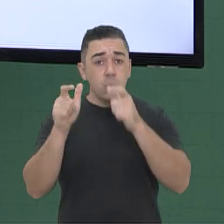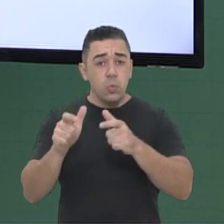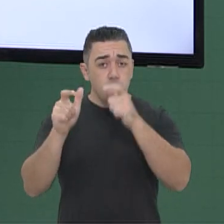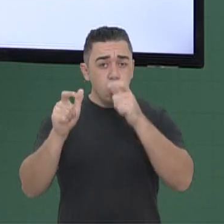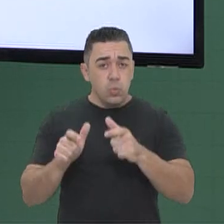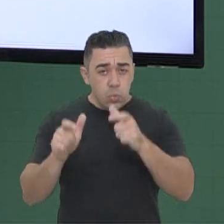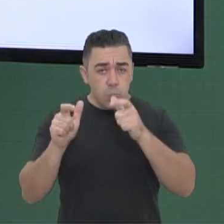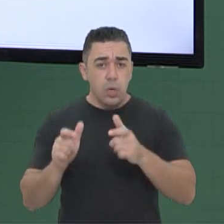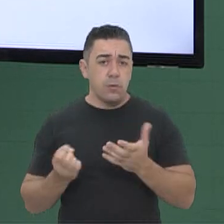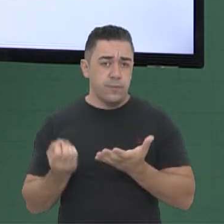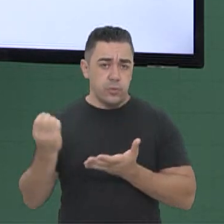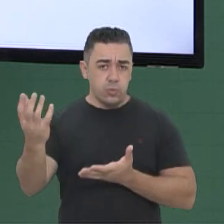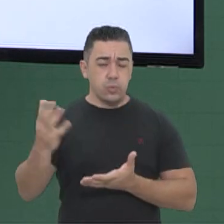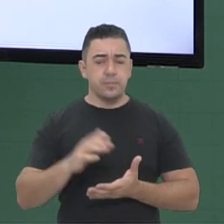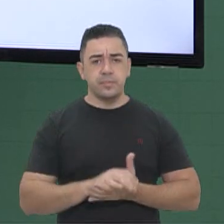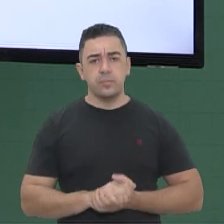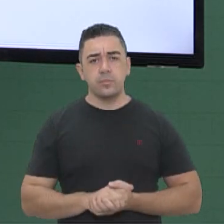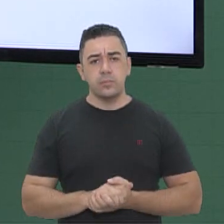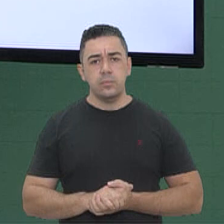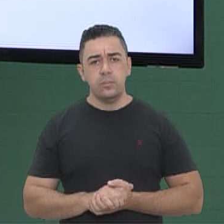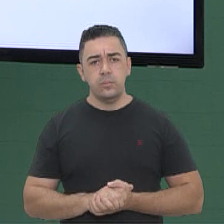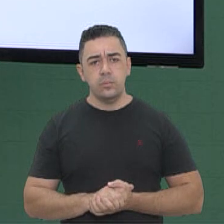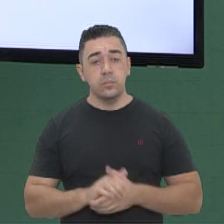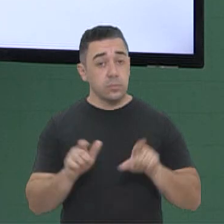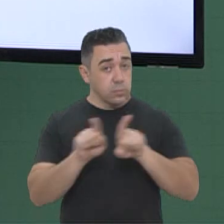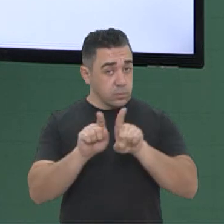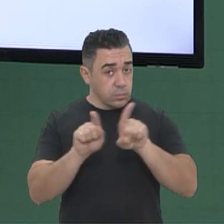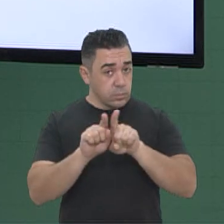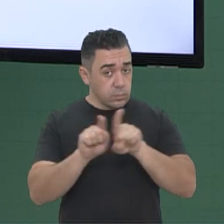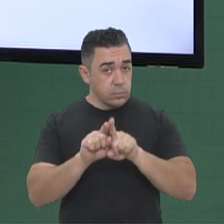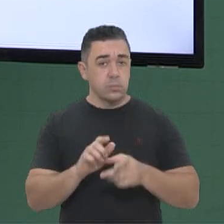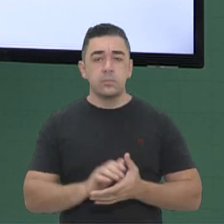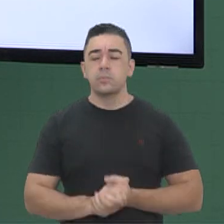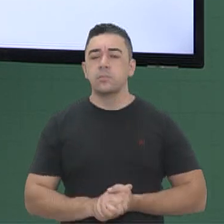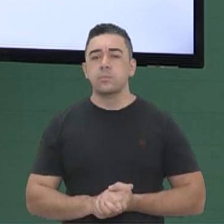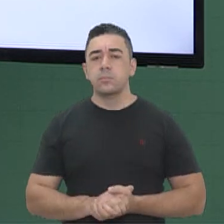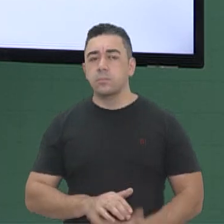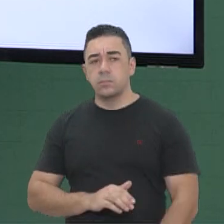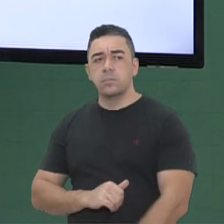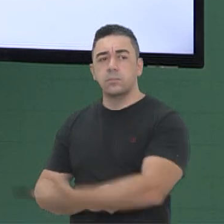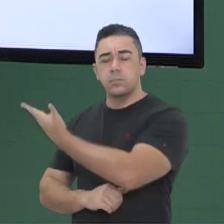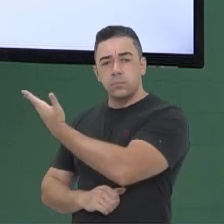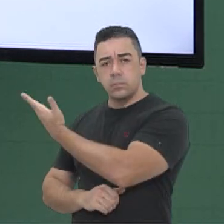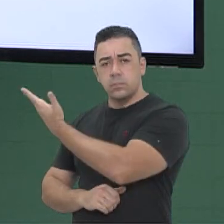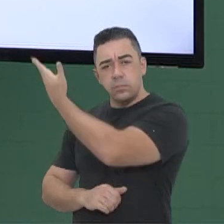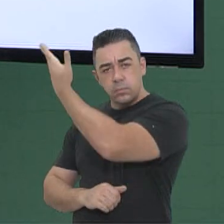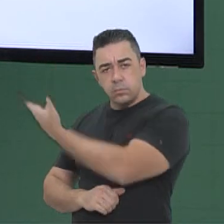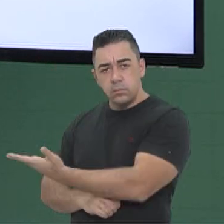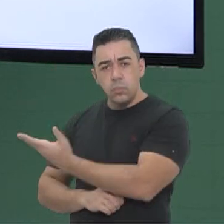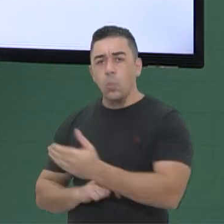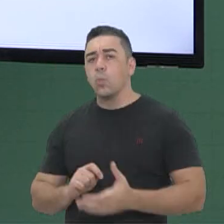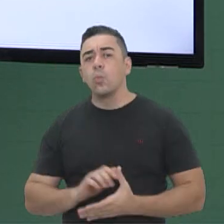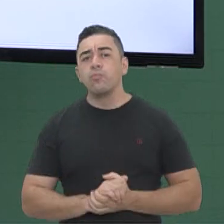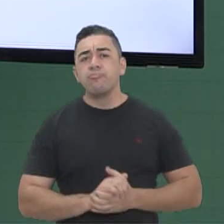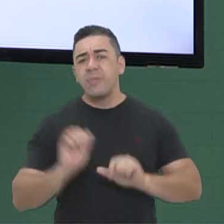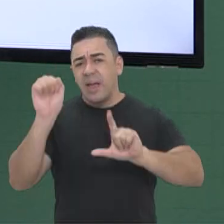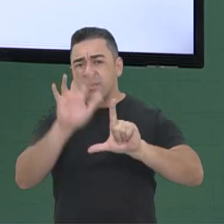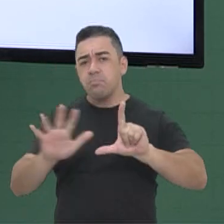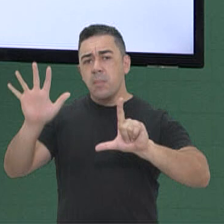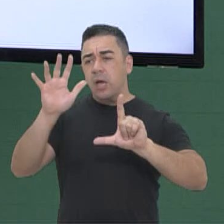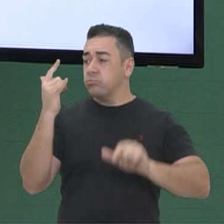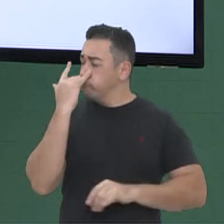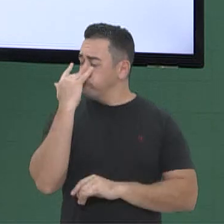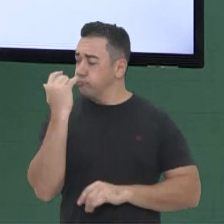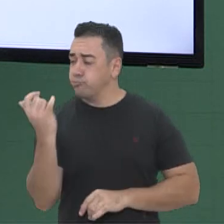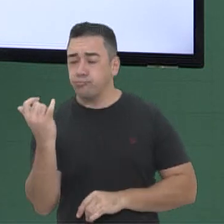do destino. Também tem que ter imagens atrativas, ou seja, imagens